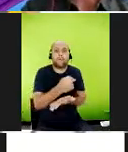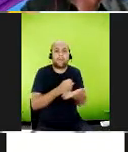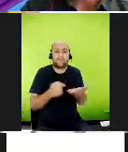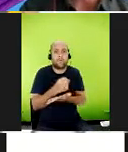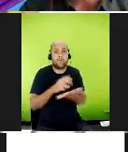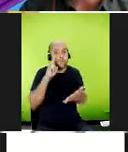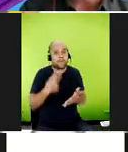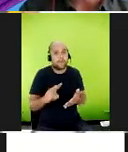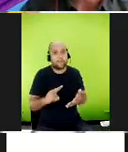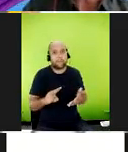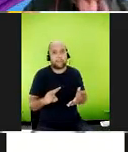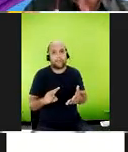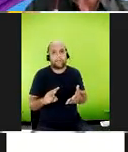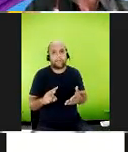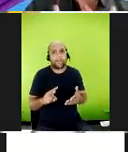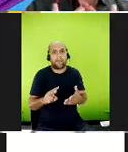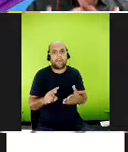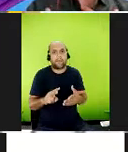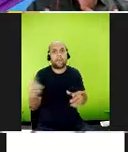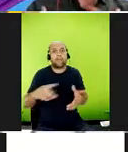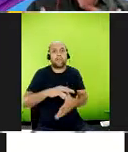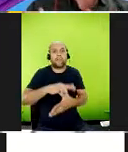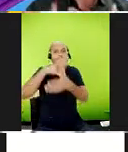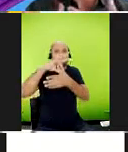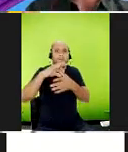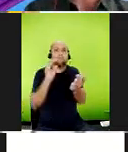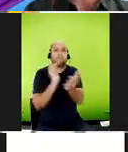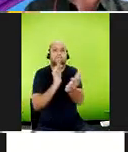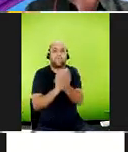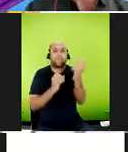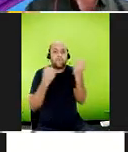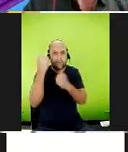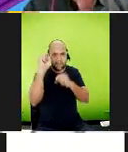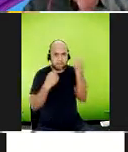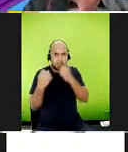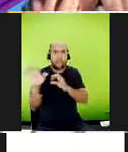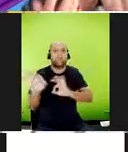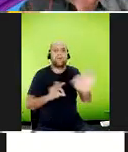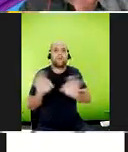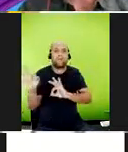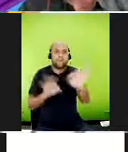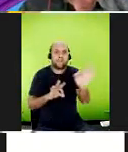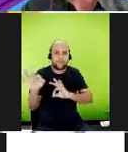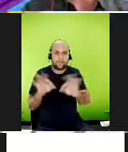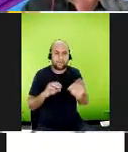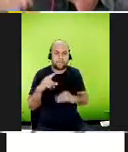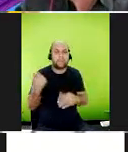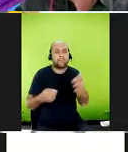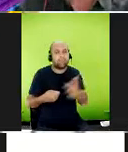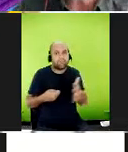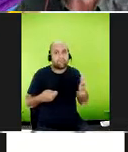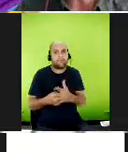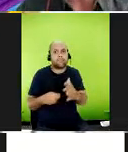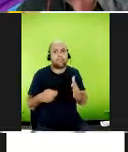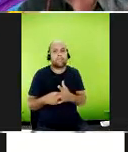que olha a singularidade onde é liderança as equipes das empresas as organizações nós que são os pretinhos do alguma coisa que